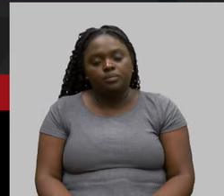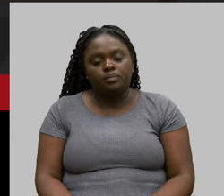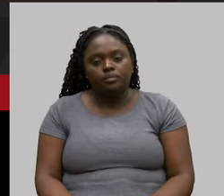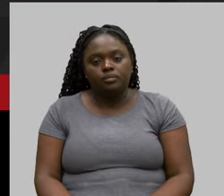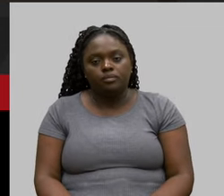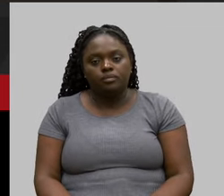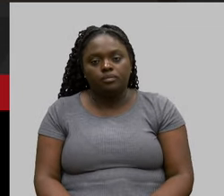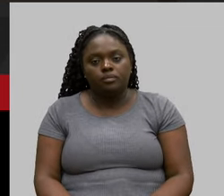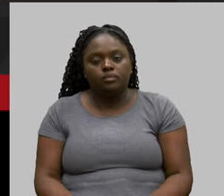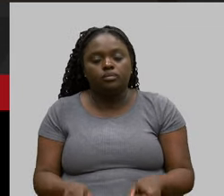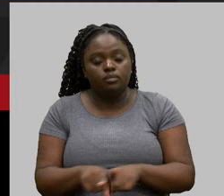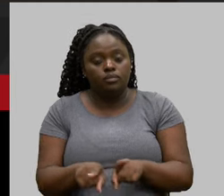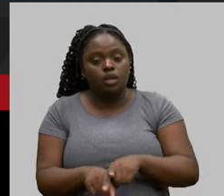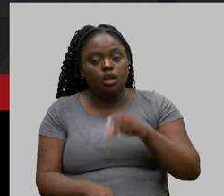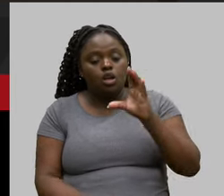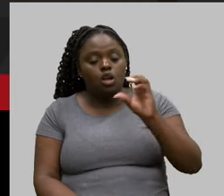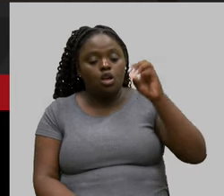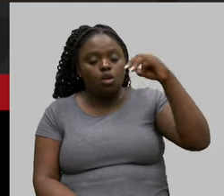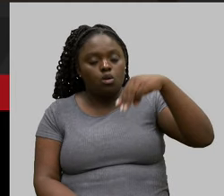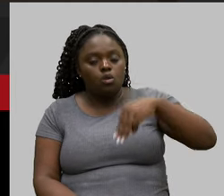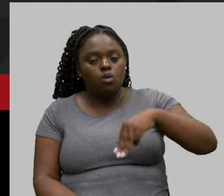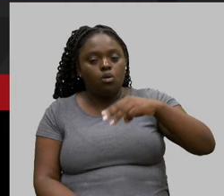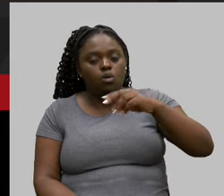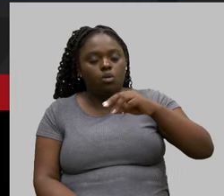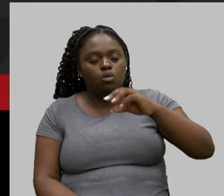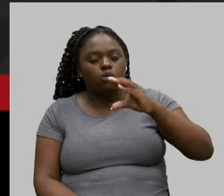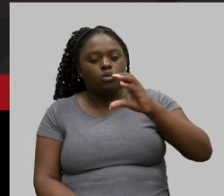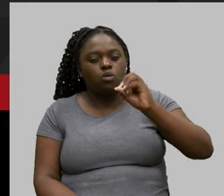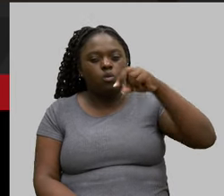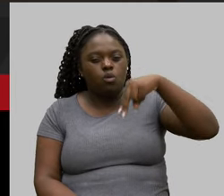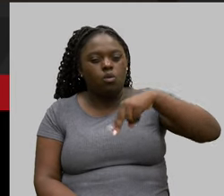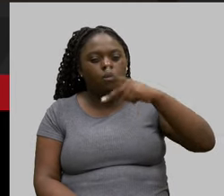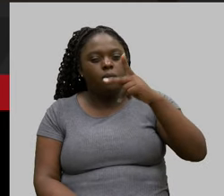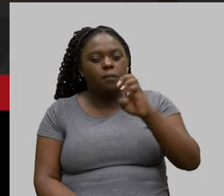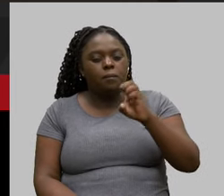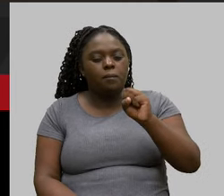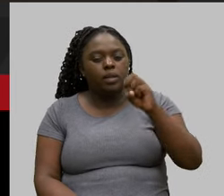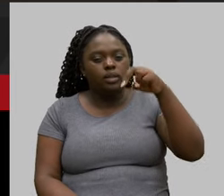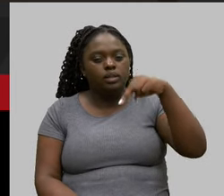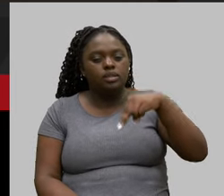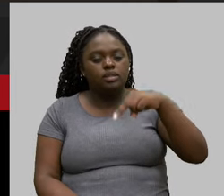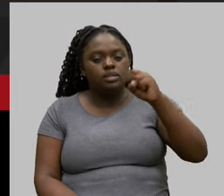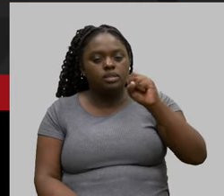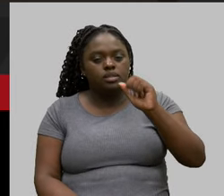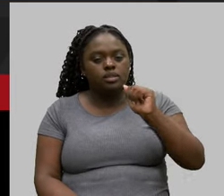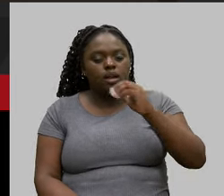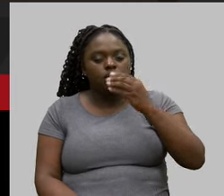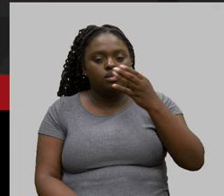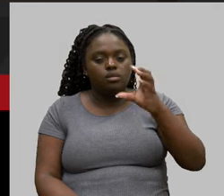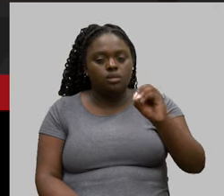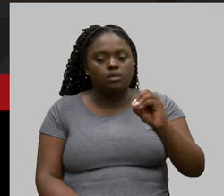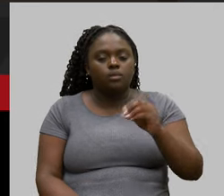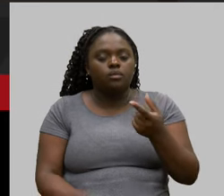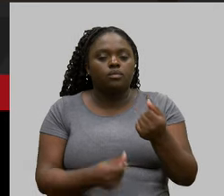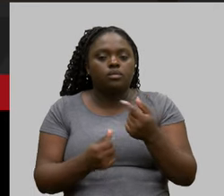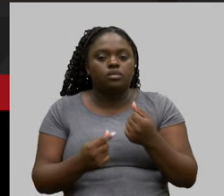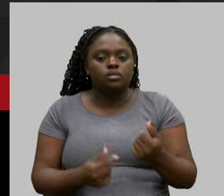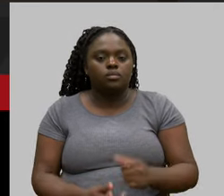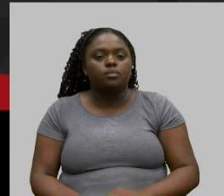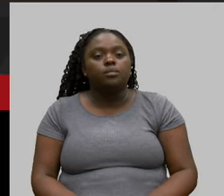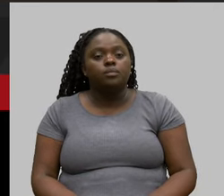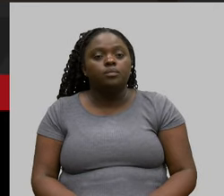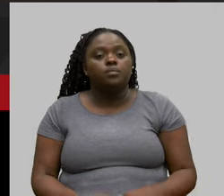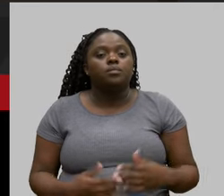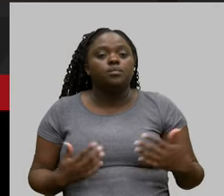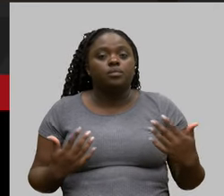Geral de previdência social a existência Vejam Só a existência de superavit atuarial não